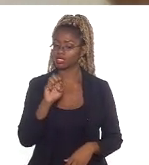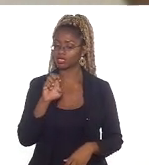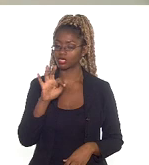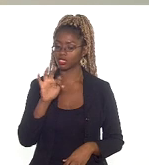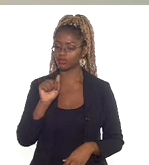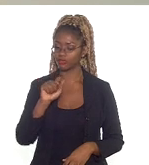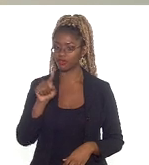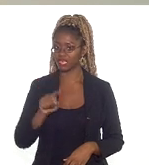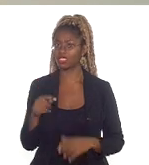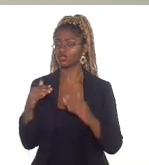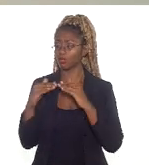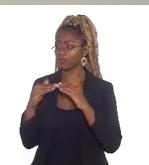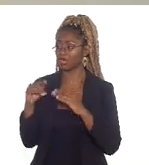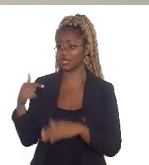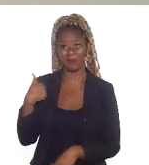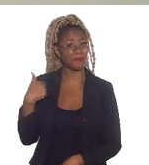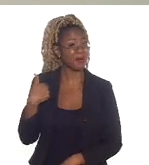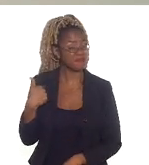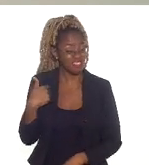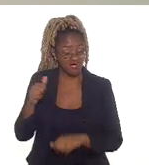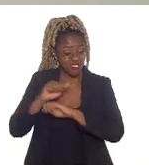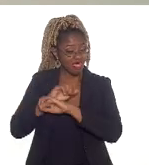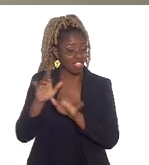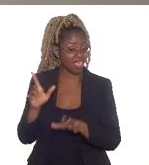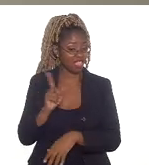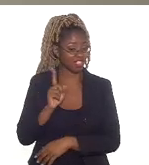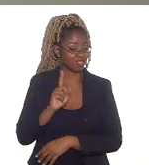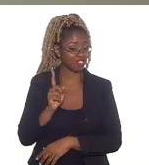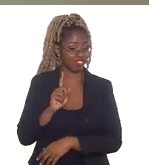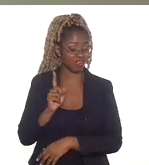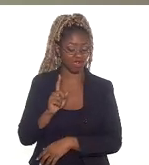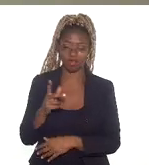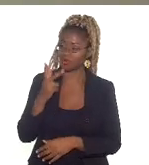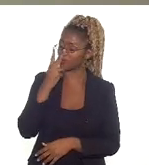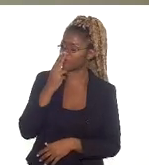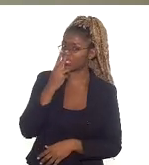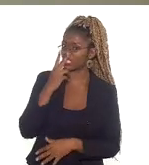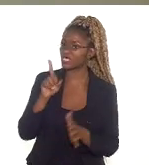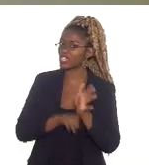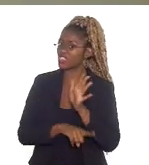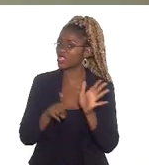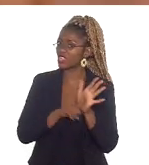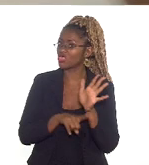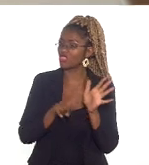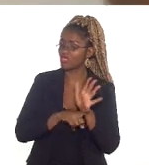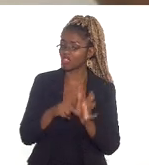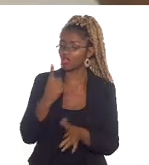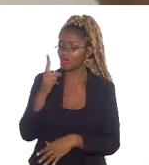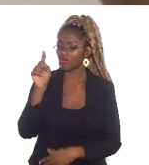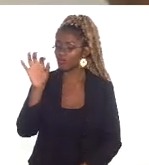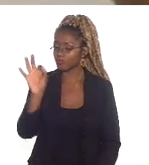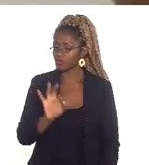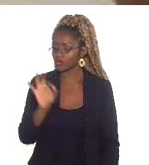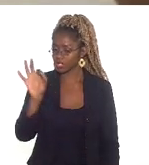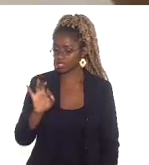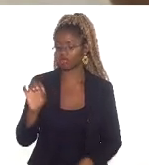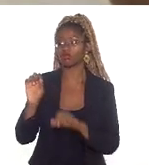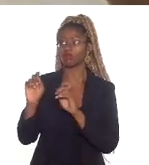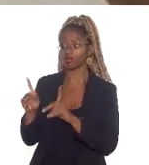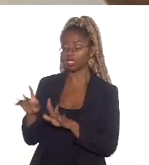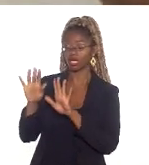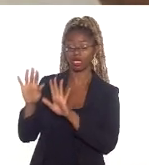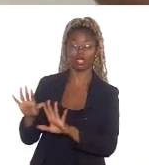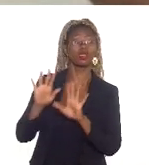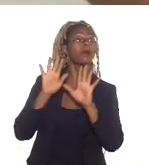ficou claro ainda, para mim, pelo menos. Não. Aparentemente, a dedução ocorre 1%, ponto final. E aí,